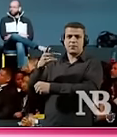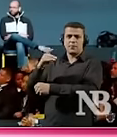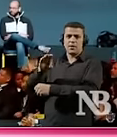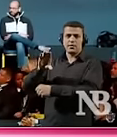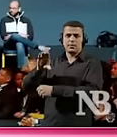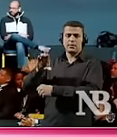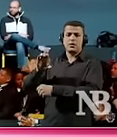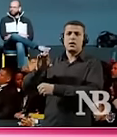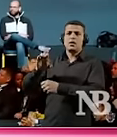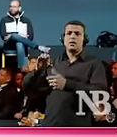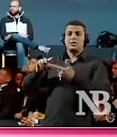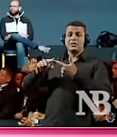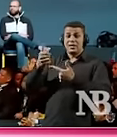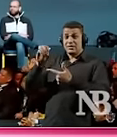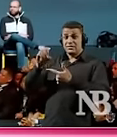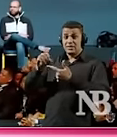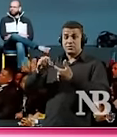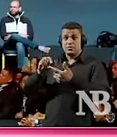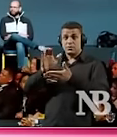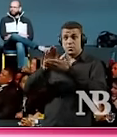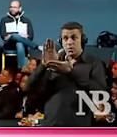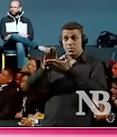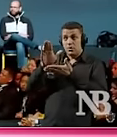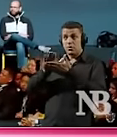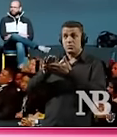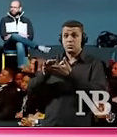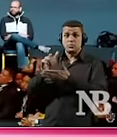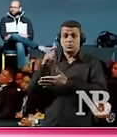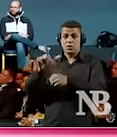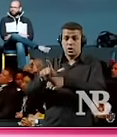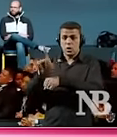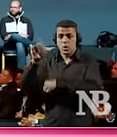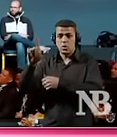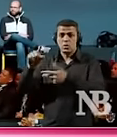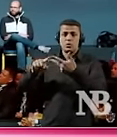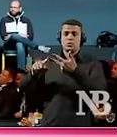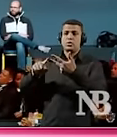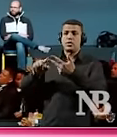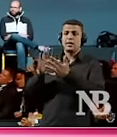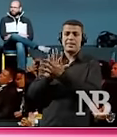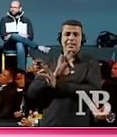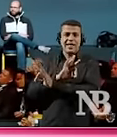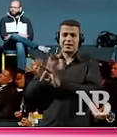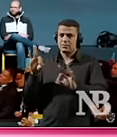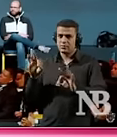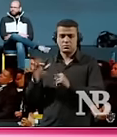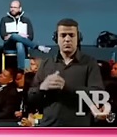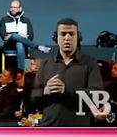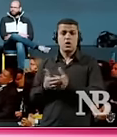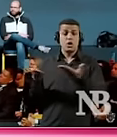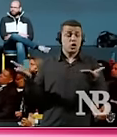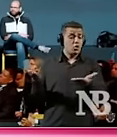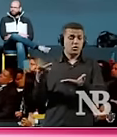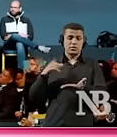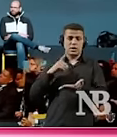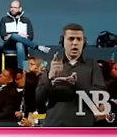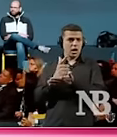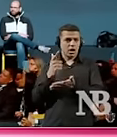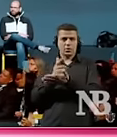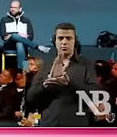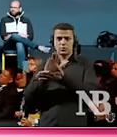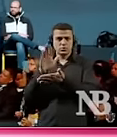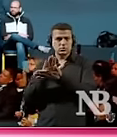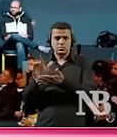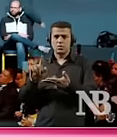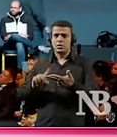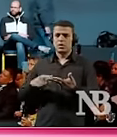10 anos, nós não tínhamos esse tanto de página que tem aí. Não tínhamos loja de camiseta opressora, de nada disso. E hoje nós temos aí livros publicados